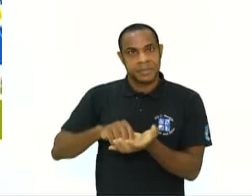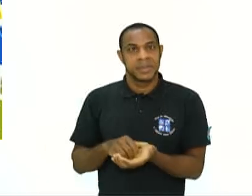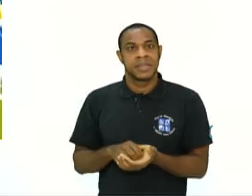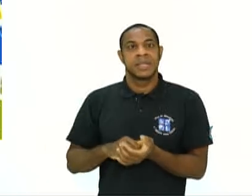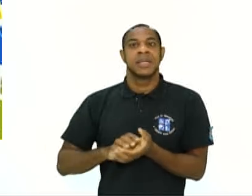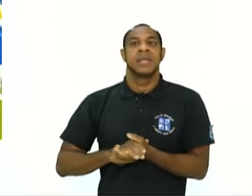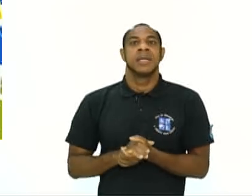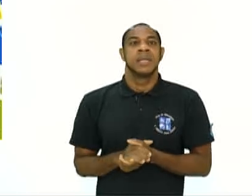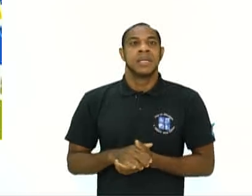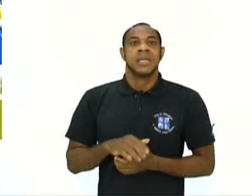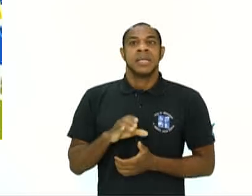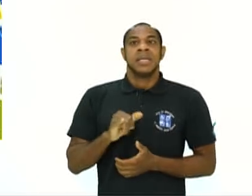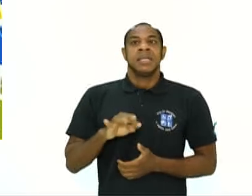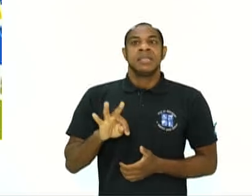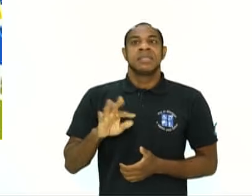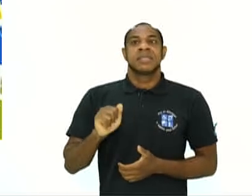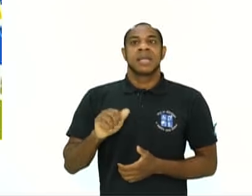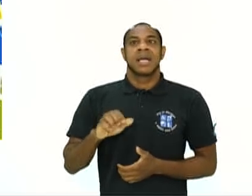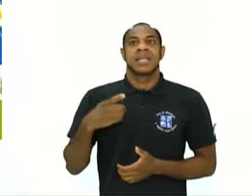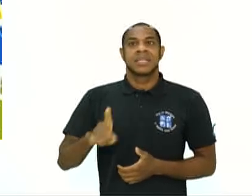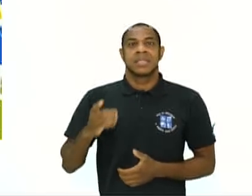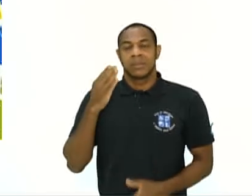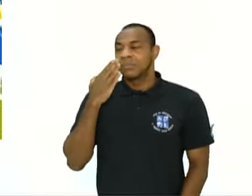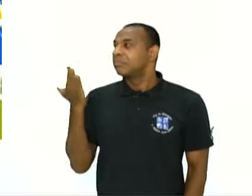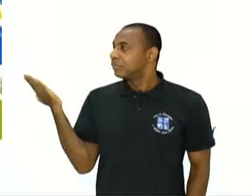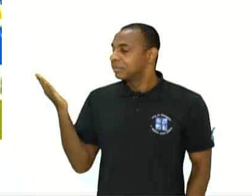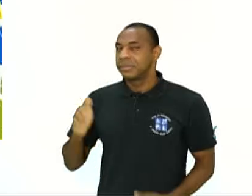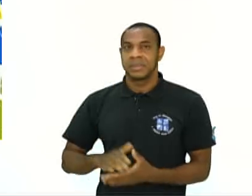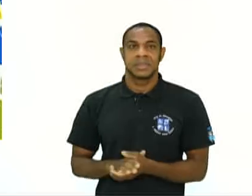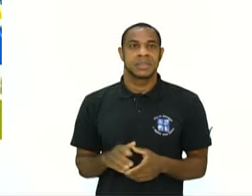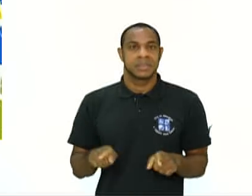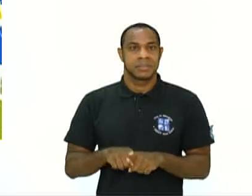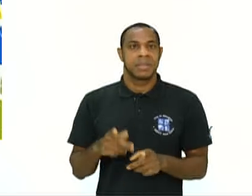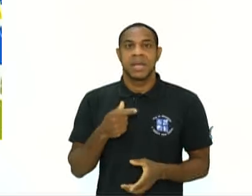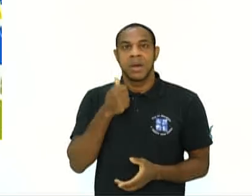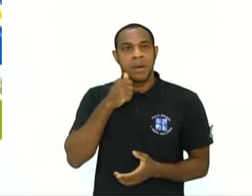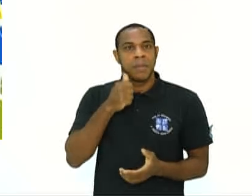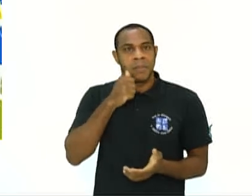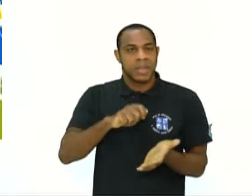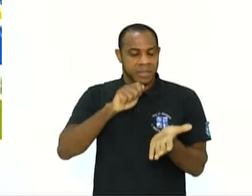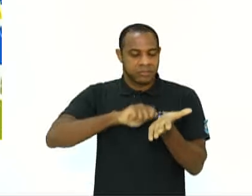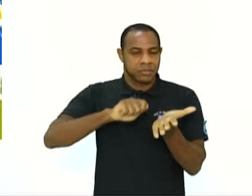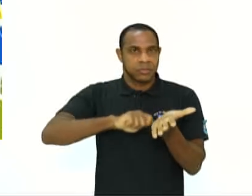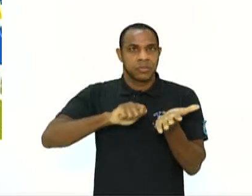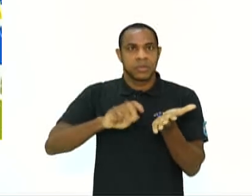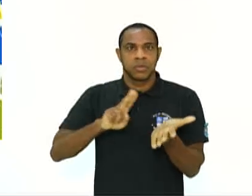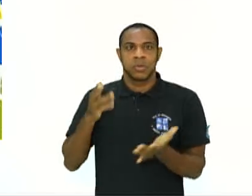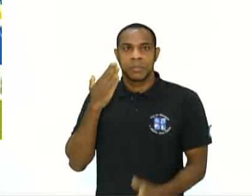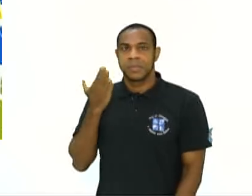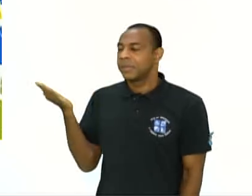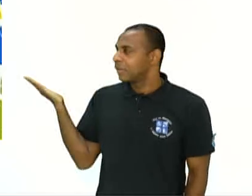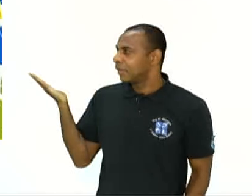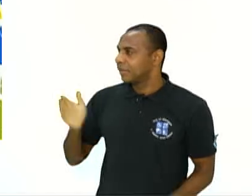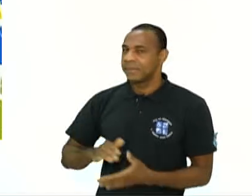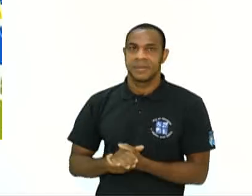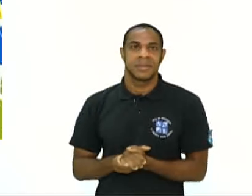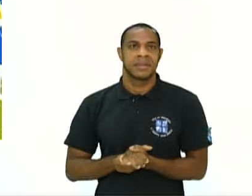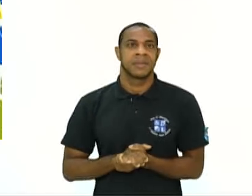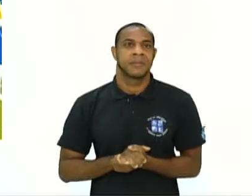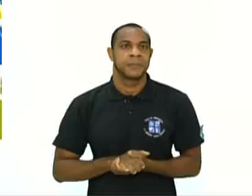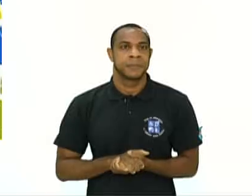a Randa Abdel Fattah. Ela é uma Australian Muslim writer, é uma escritora muçulmana, e ela diz assim: We are